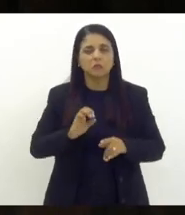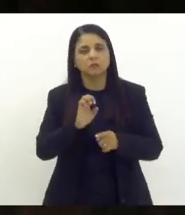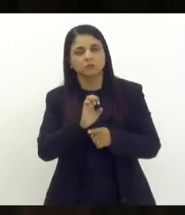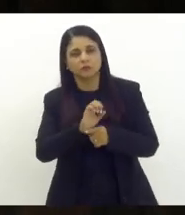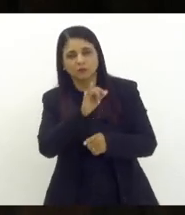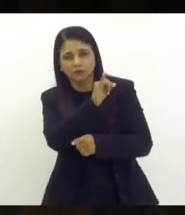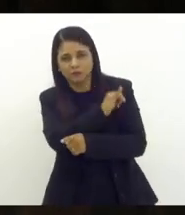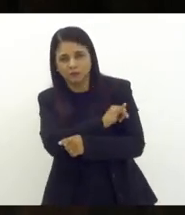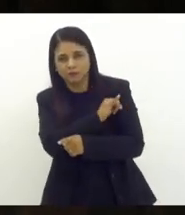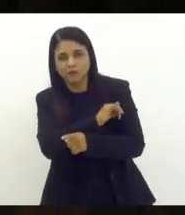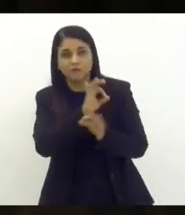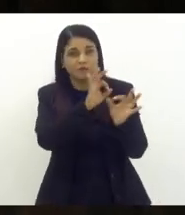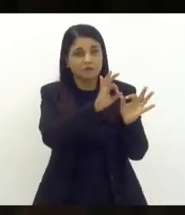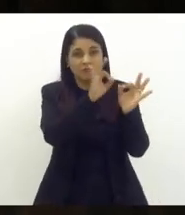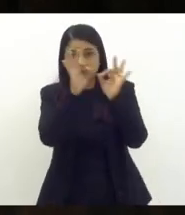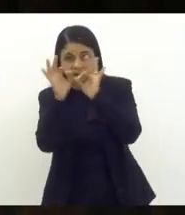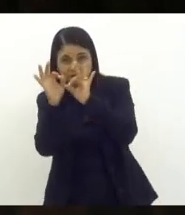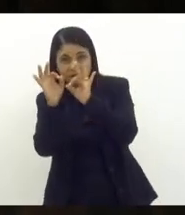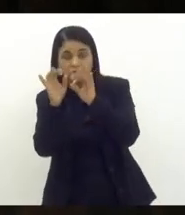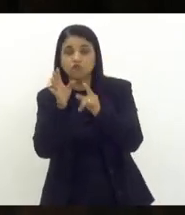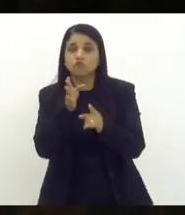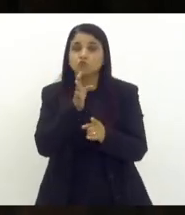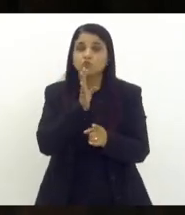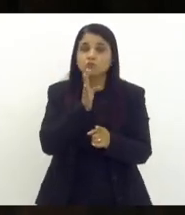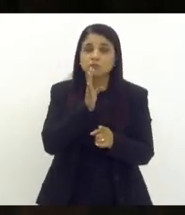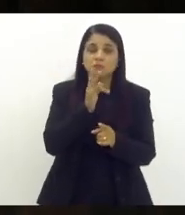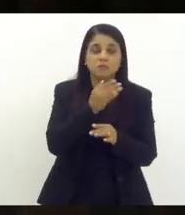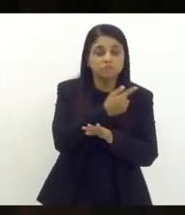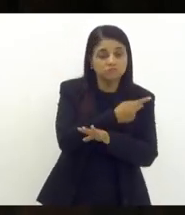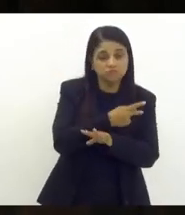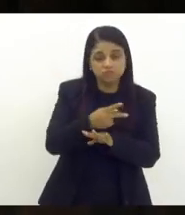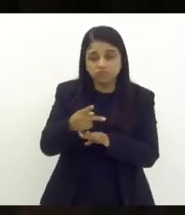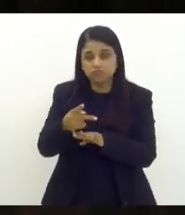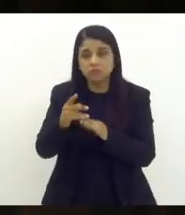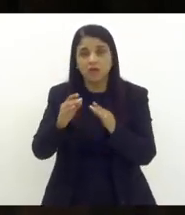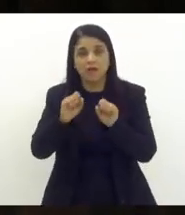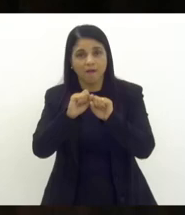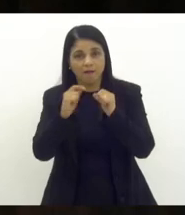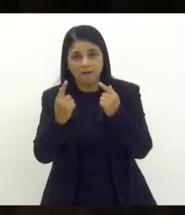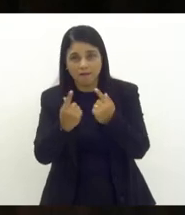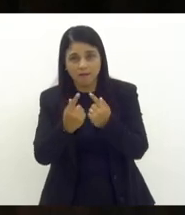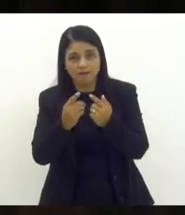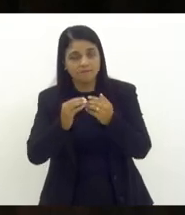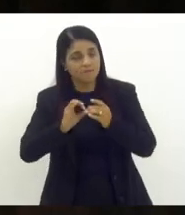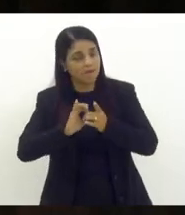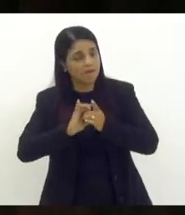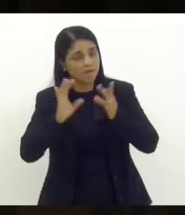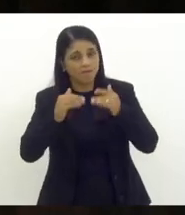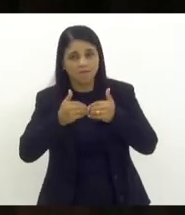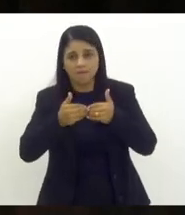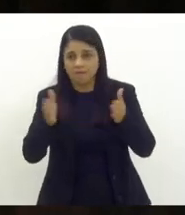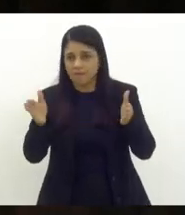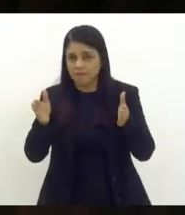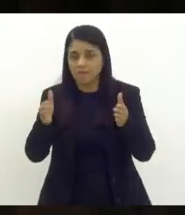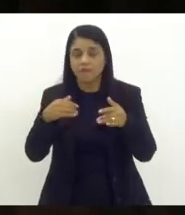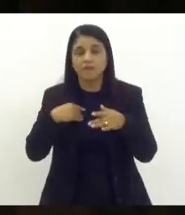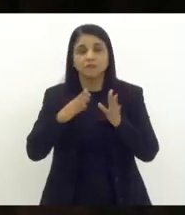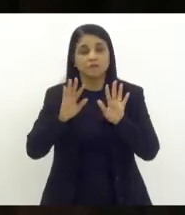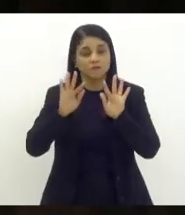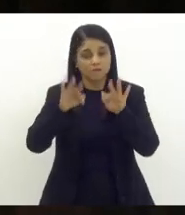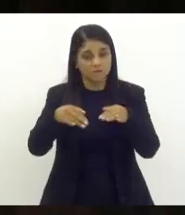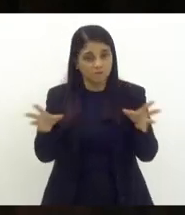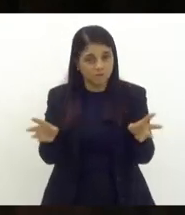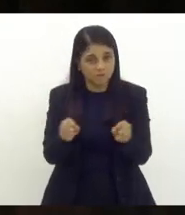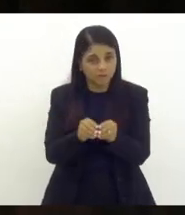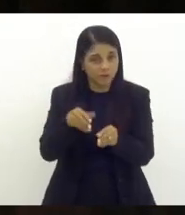está nos assistindo e deseja conhecer fazer um t na alerge alerge sempre estará à disposição de todos antes de finalizar a minha fala Eu